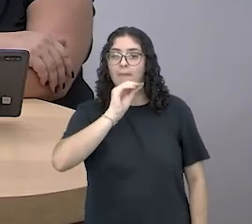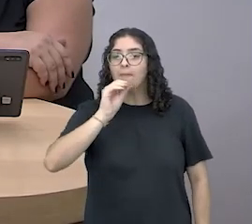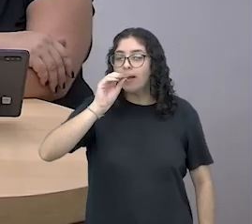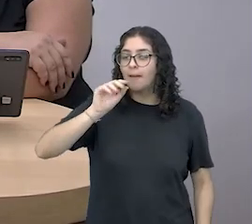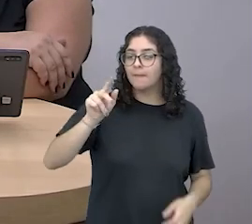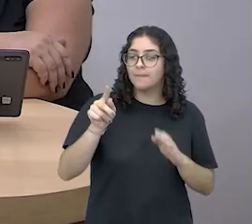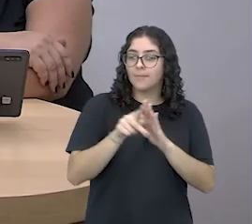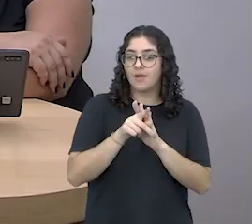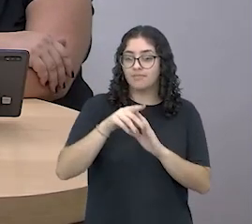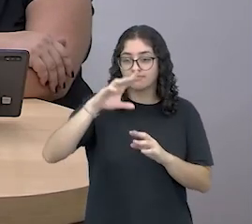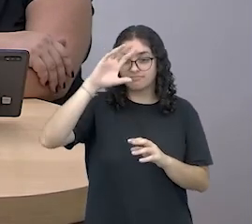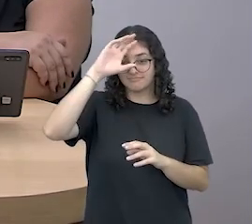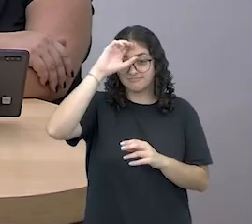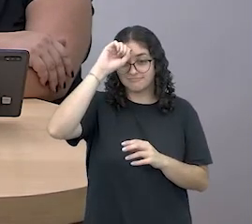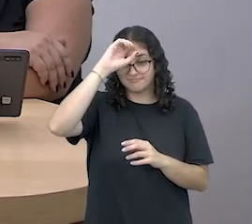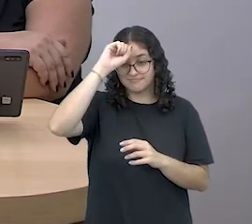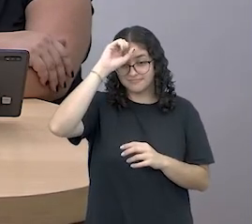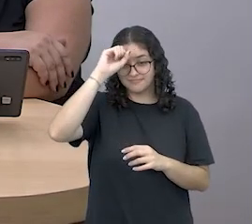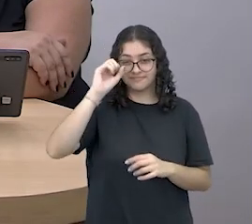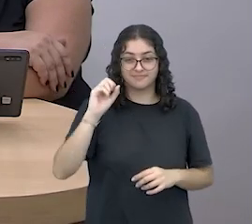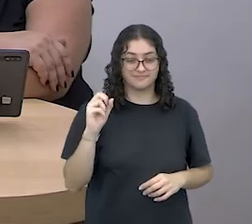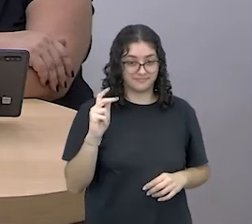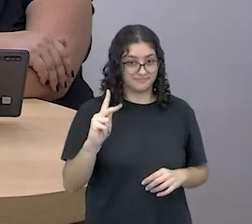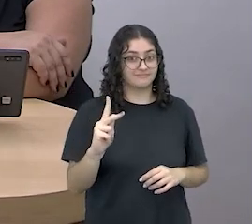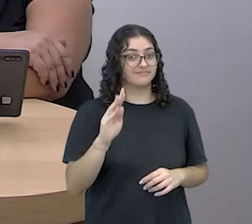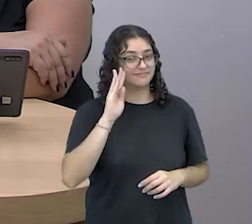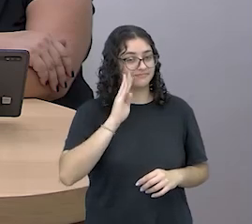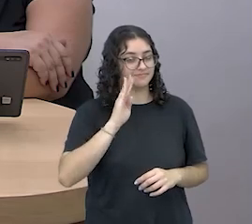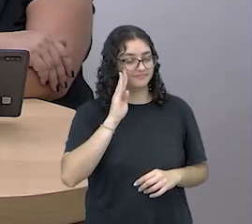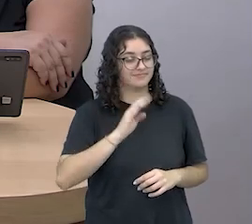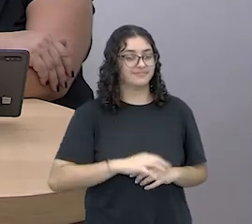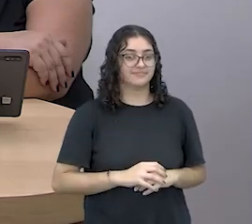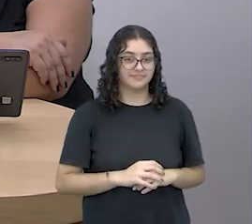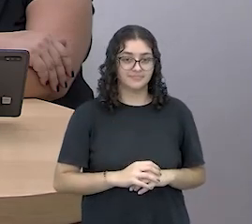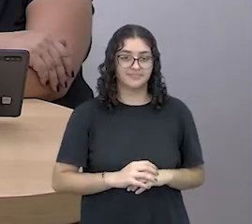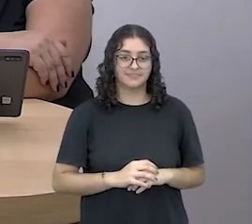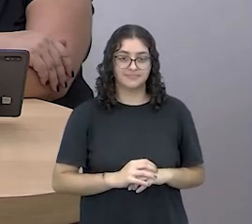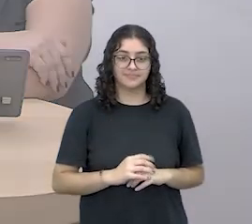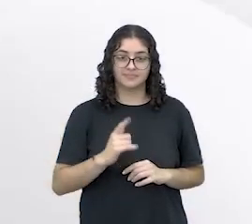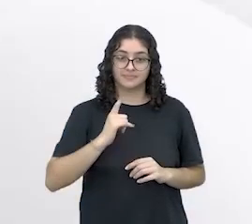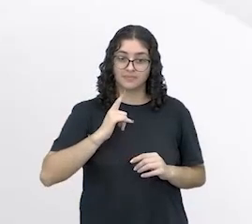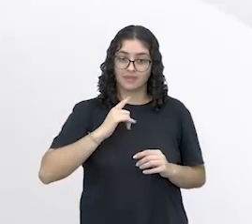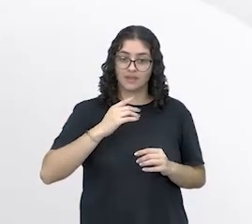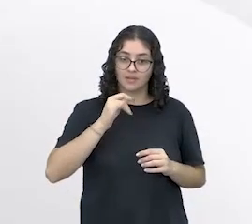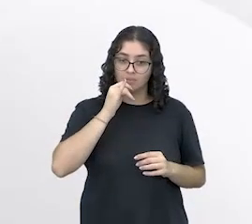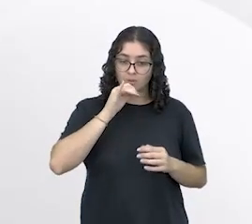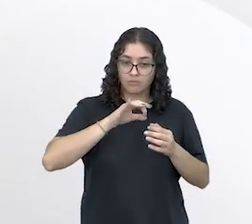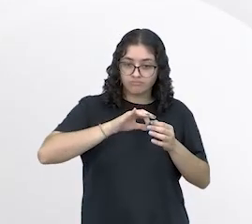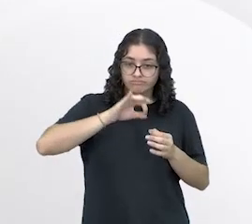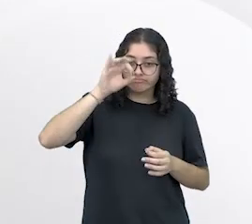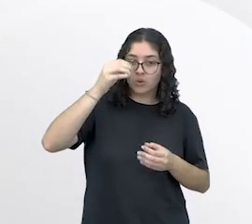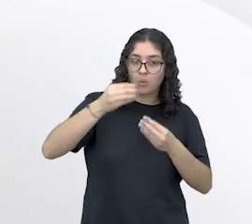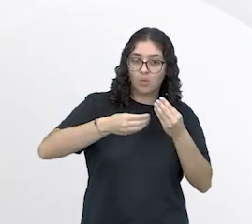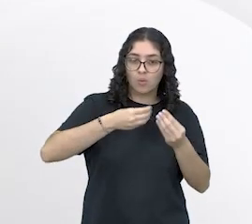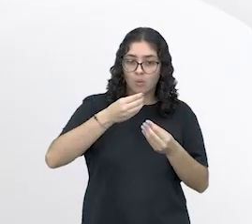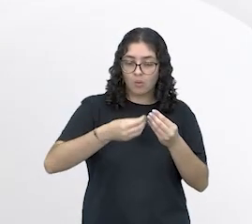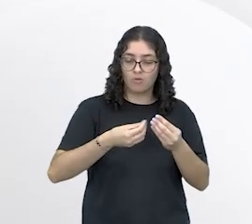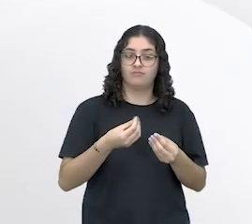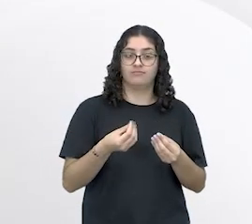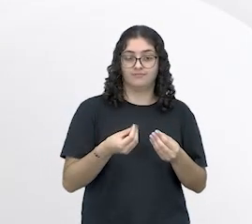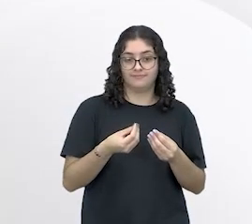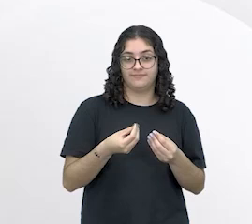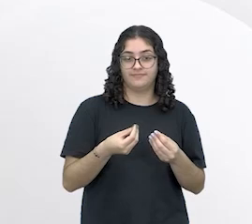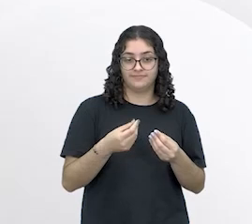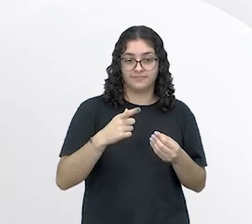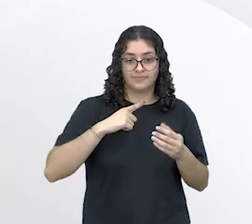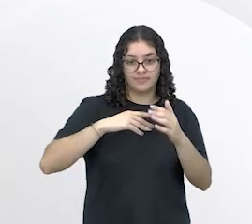que a gente está aprendendo. Sim. É bem bacana. Grandezas e medidas, né? Eu tenho lá no quarto ano